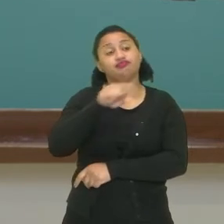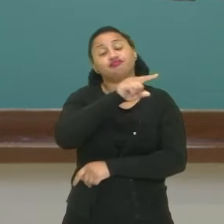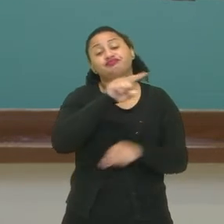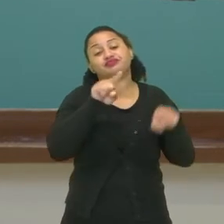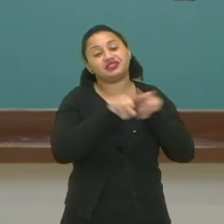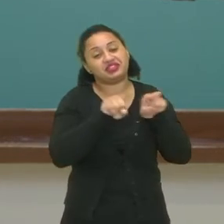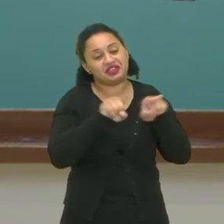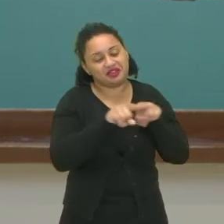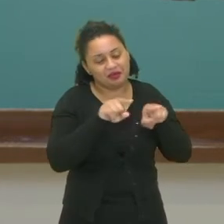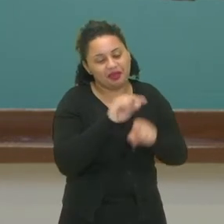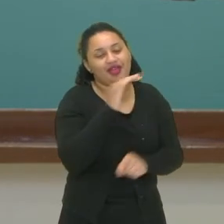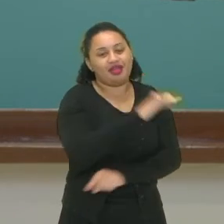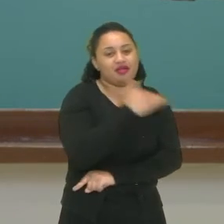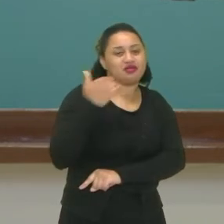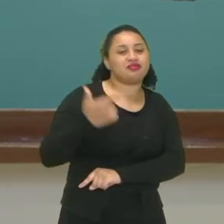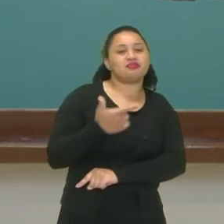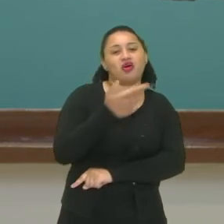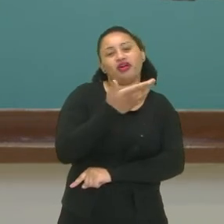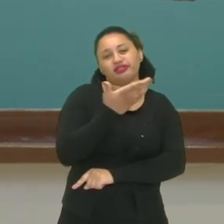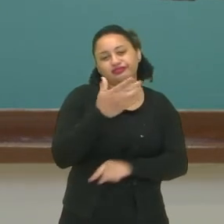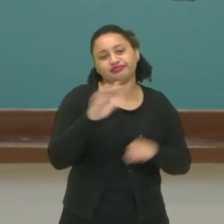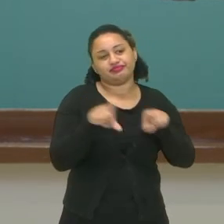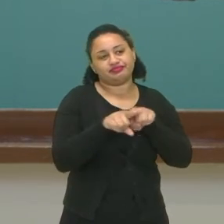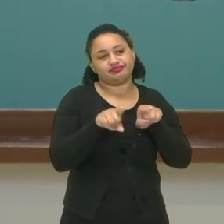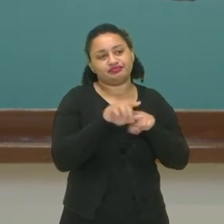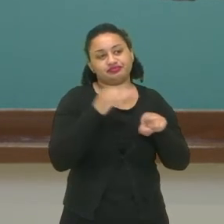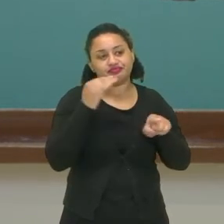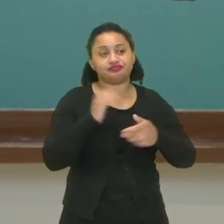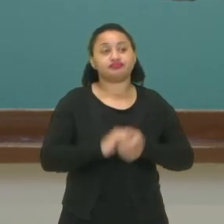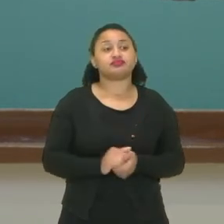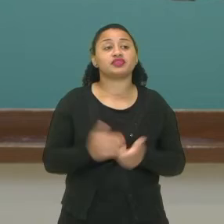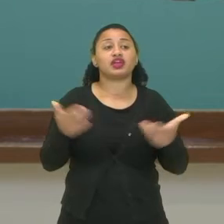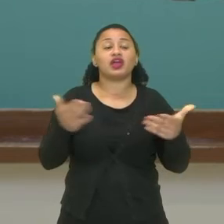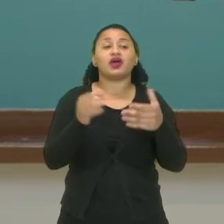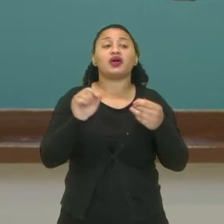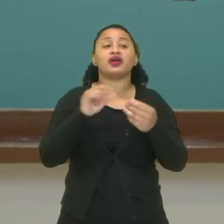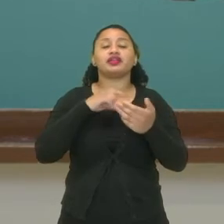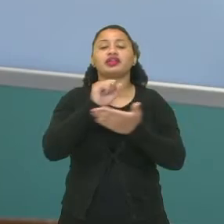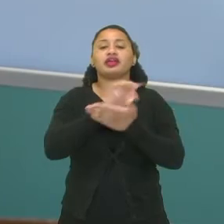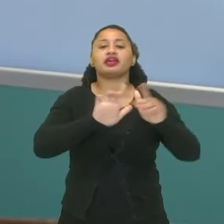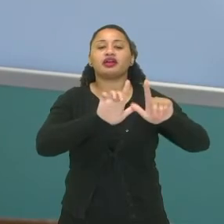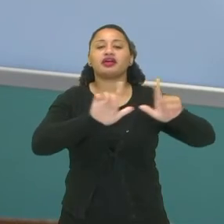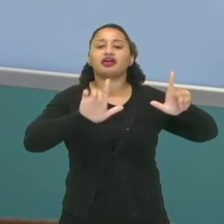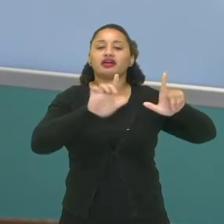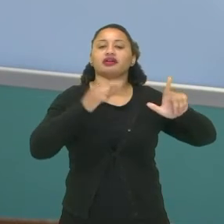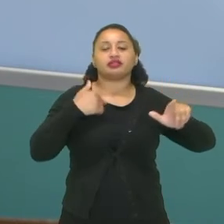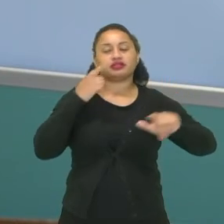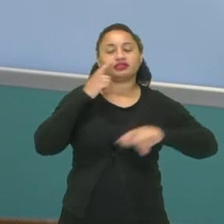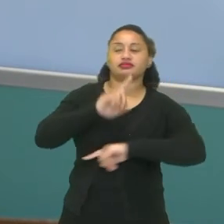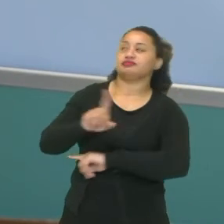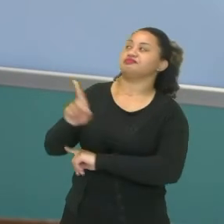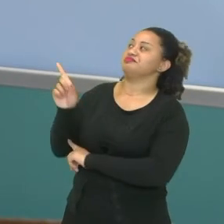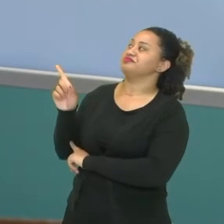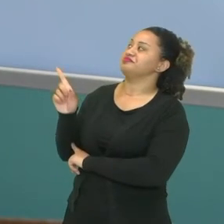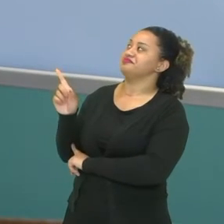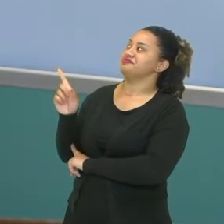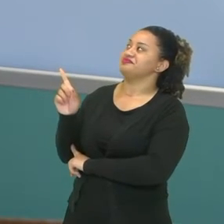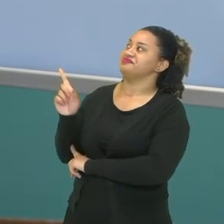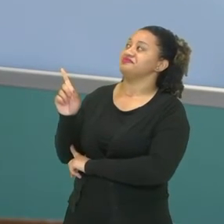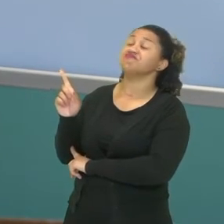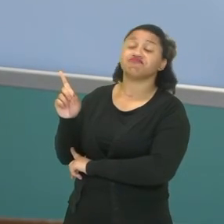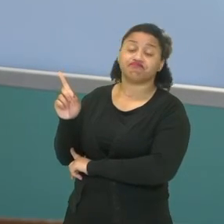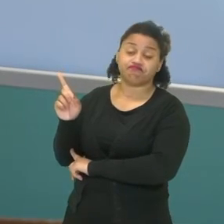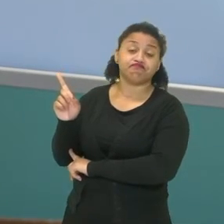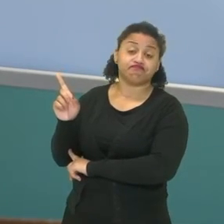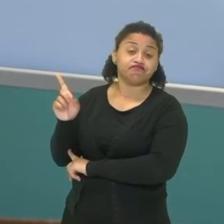também vai acabar fuzilado, né? Trago aqui para vocês essa imagem, né? Quando a gente fala do México, a gente lembra de tantas coisas